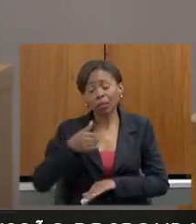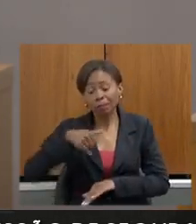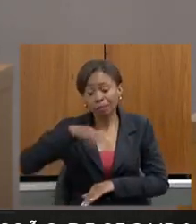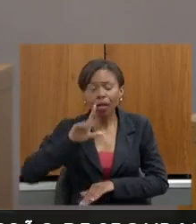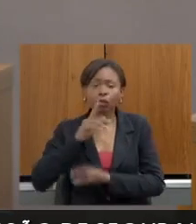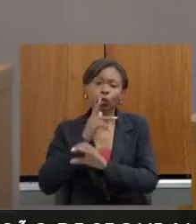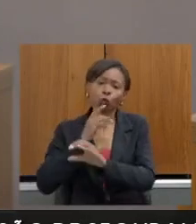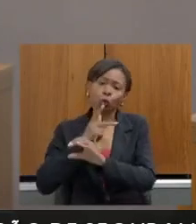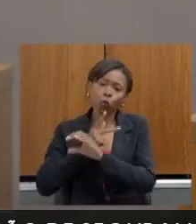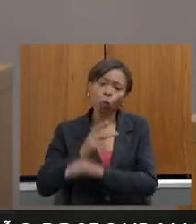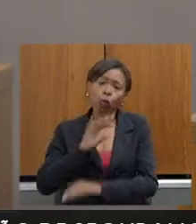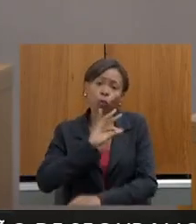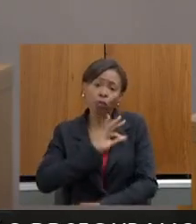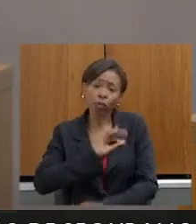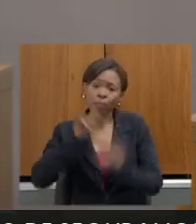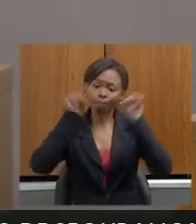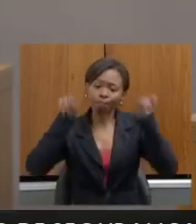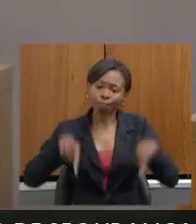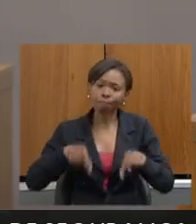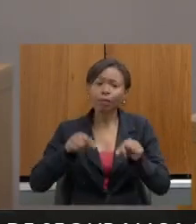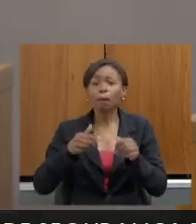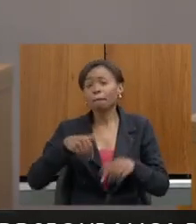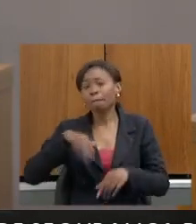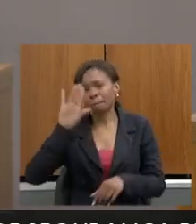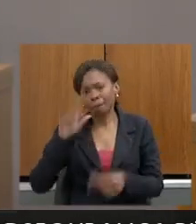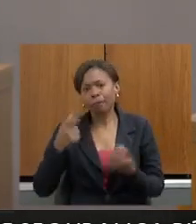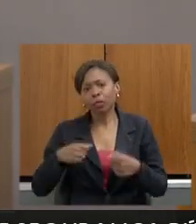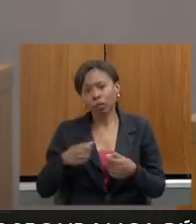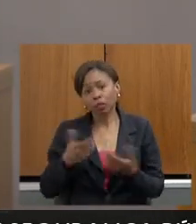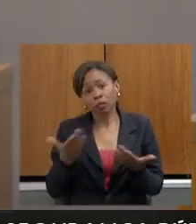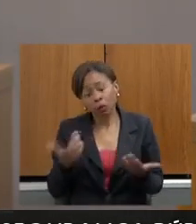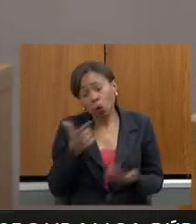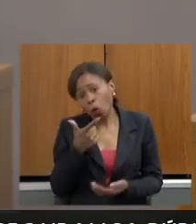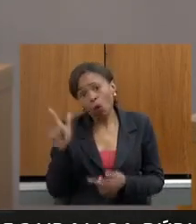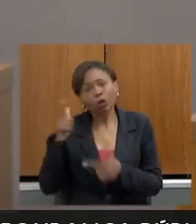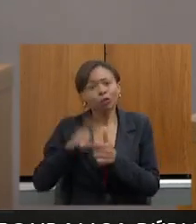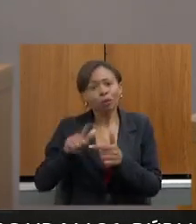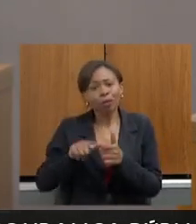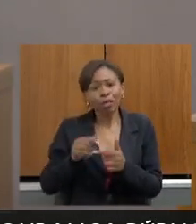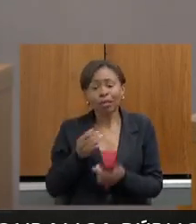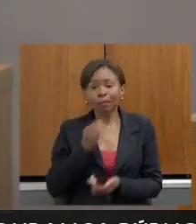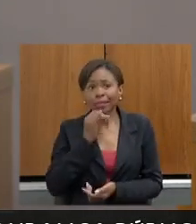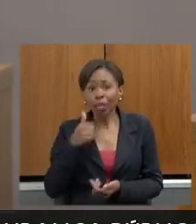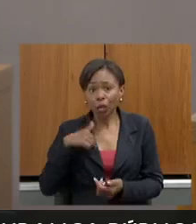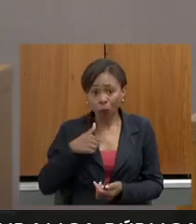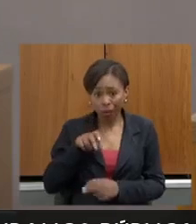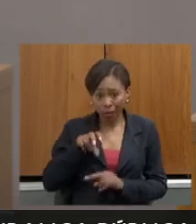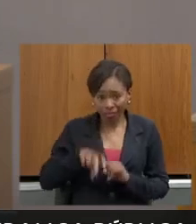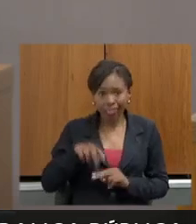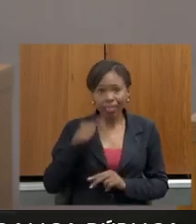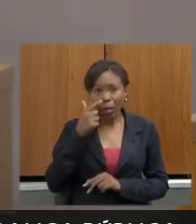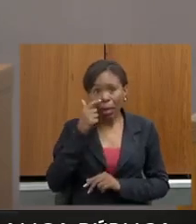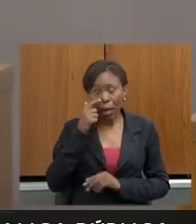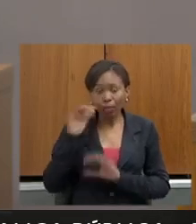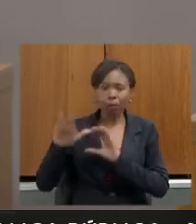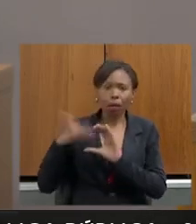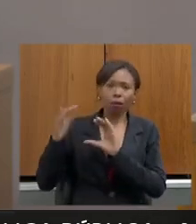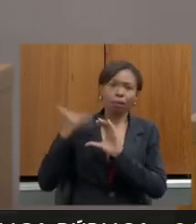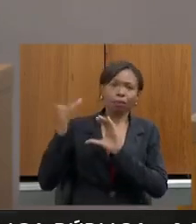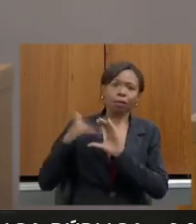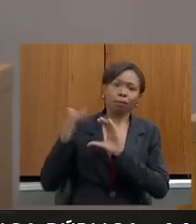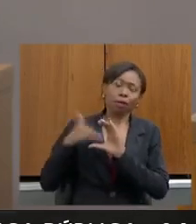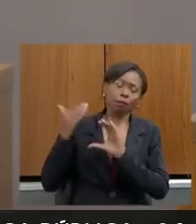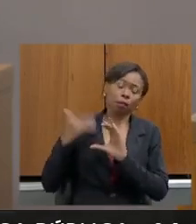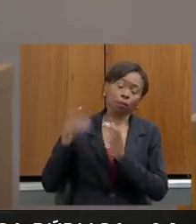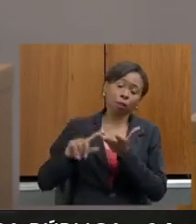então a gente vê hoje outro problema eu tô aqui e começa a chegar um monte de coisa aqui e e